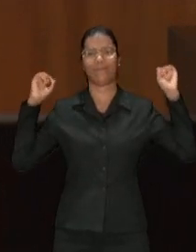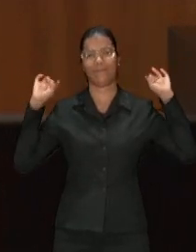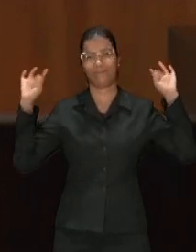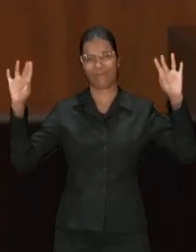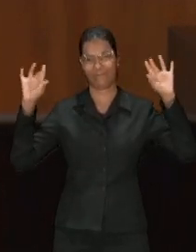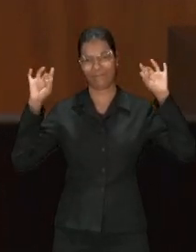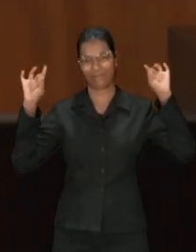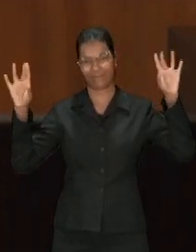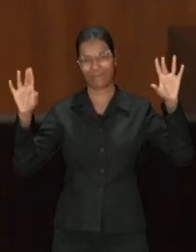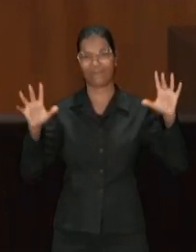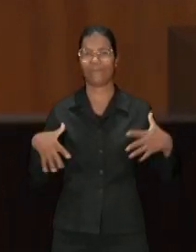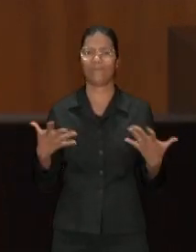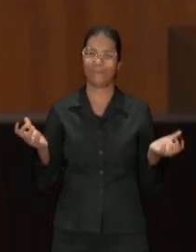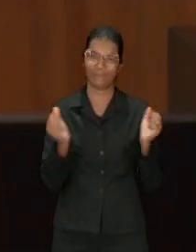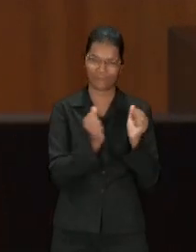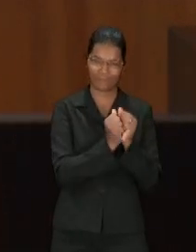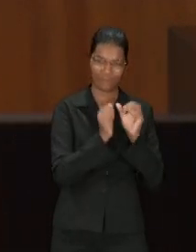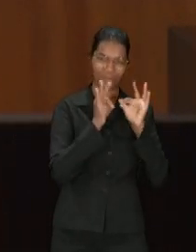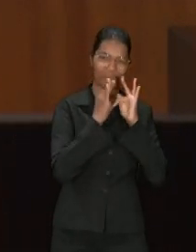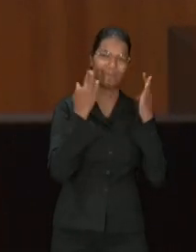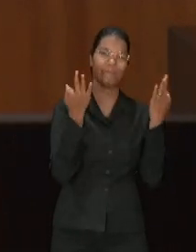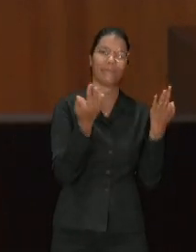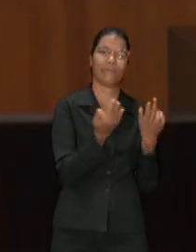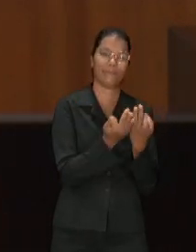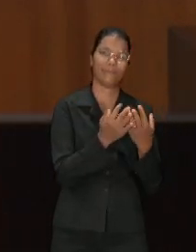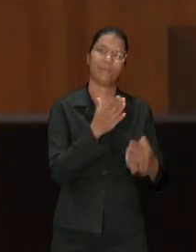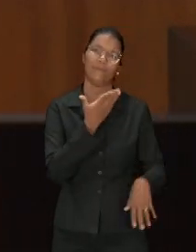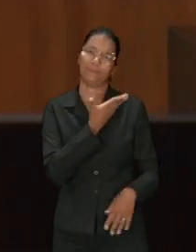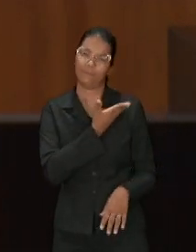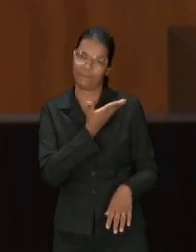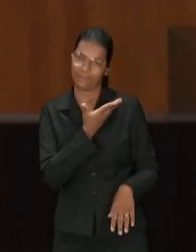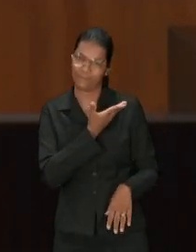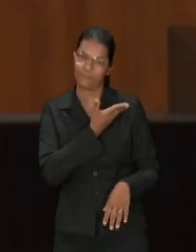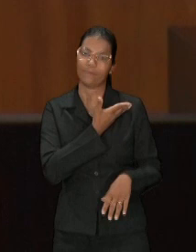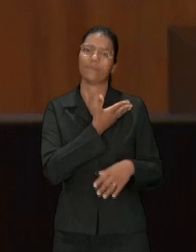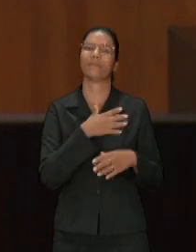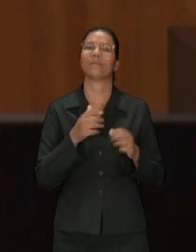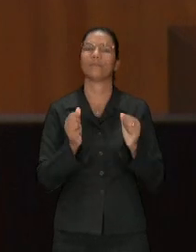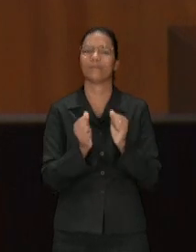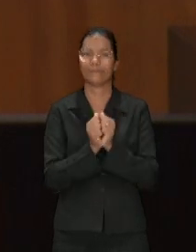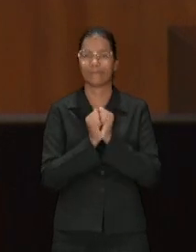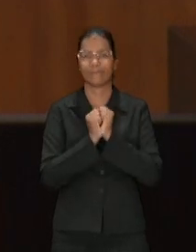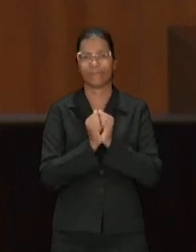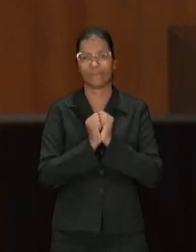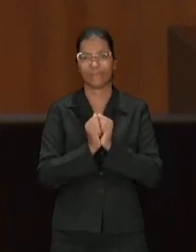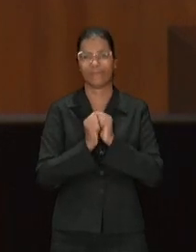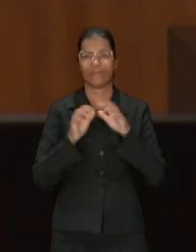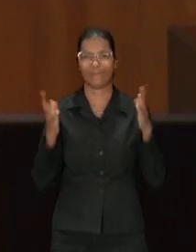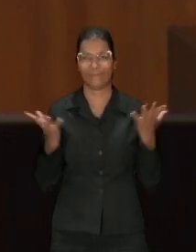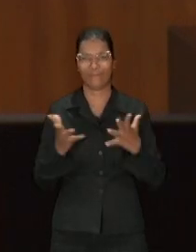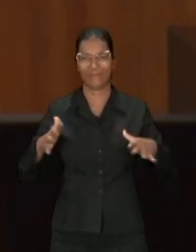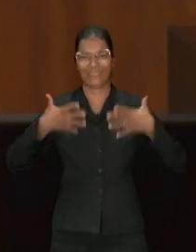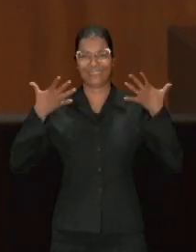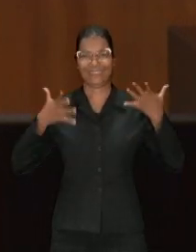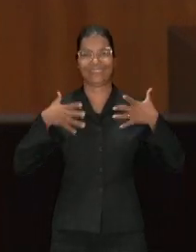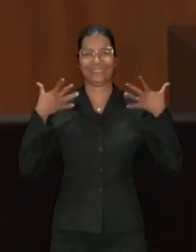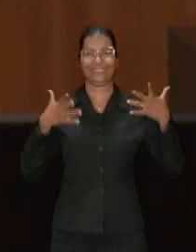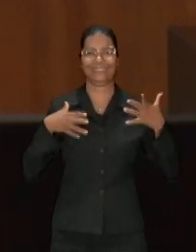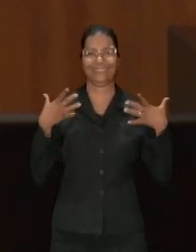com os nossos familiares, por podermos estar com os colegas, né, gozando dessa alegria. Então, realmente, é